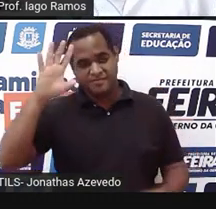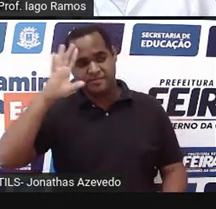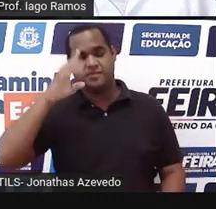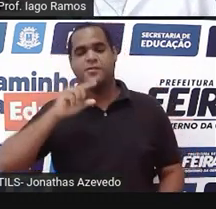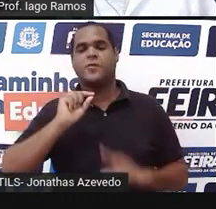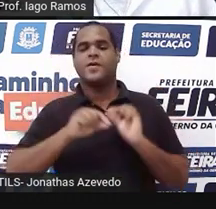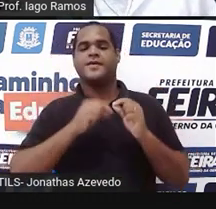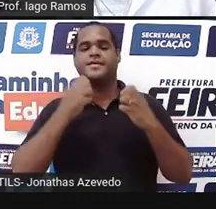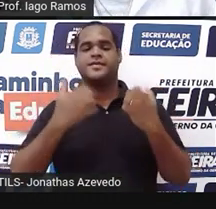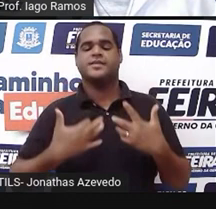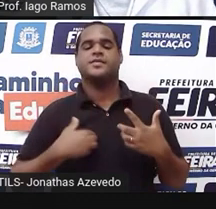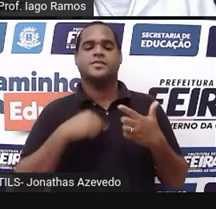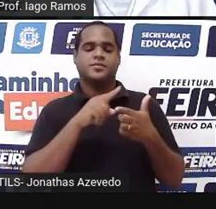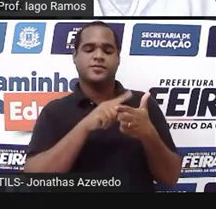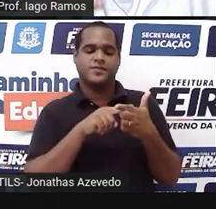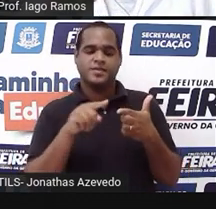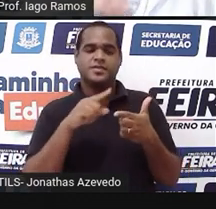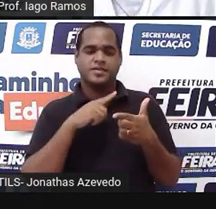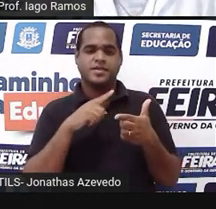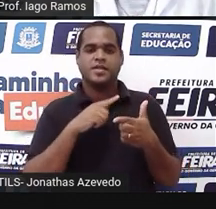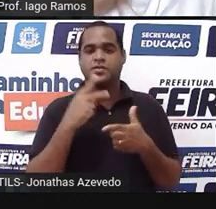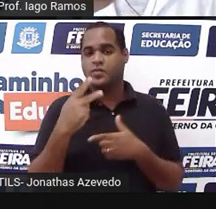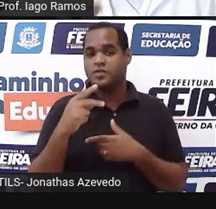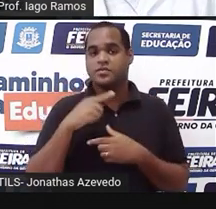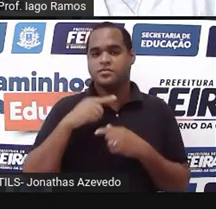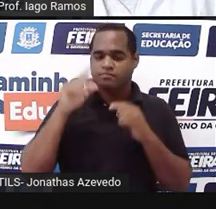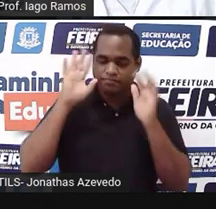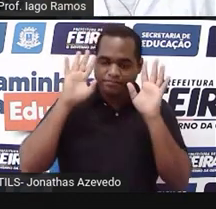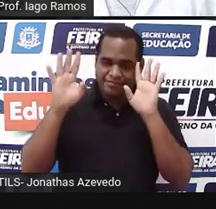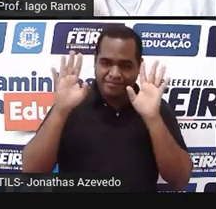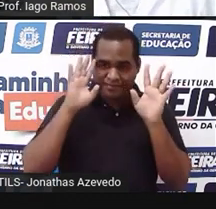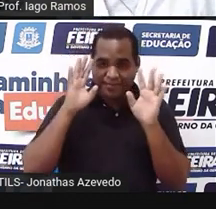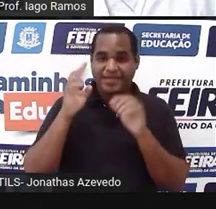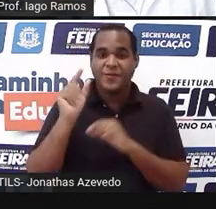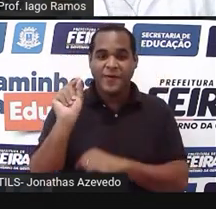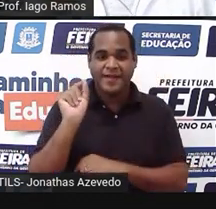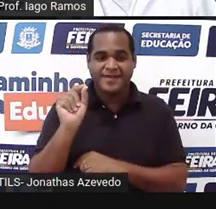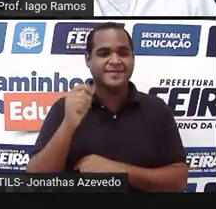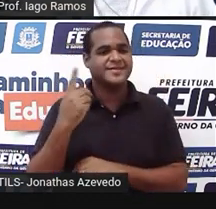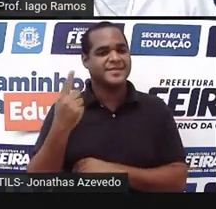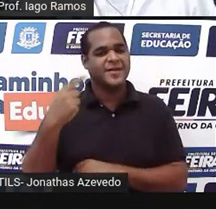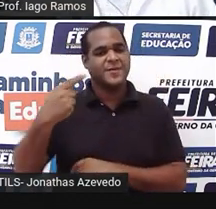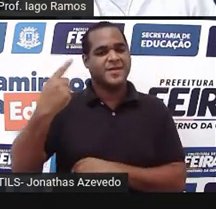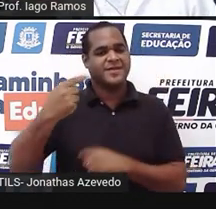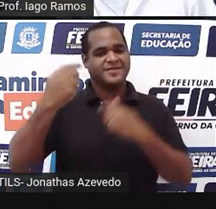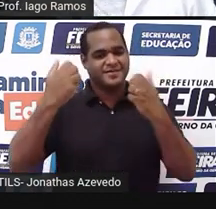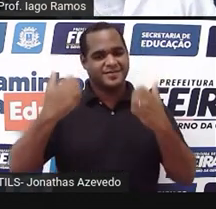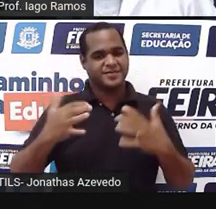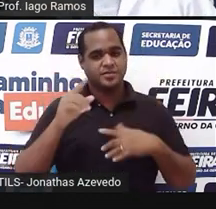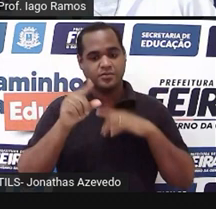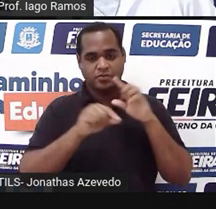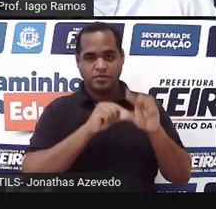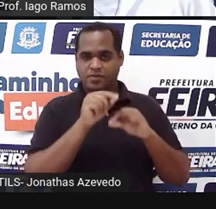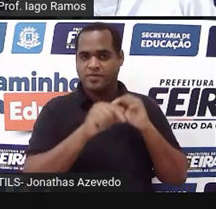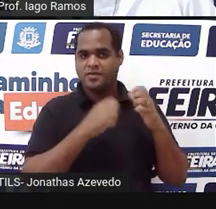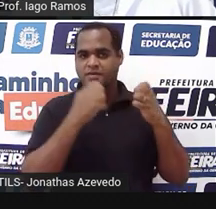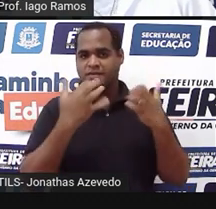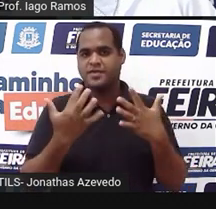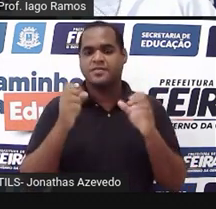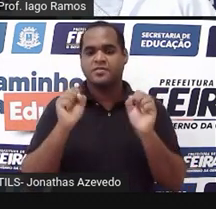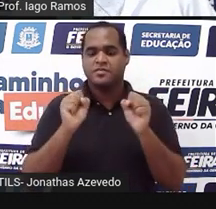novo em dividir o trapézio em dois triângulos é o primeiro passo que tem ali colhendo uma das diagonais do trapézio